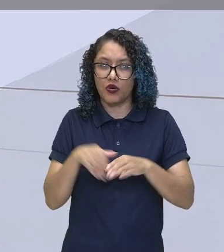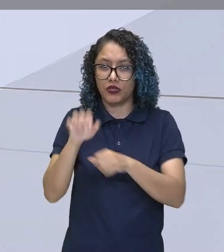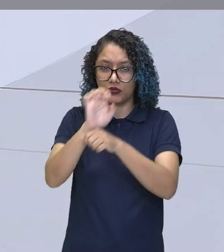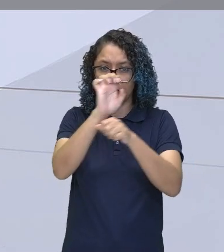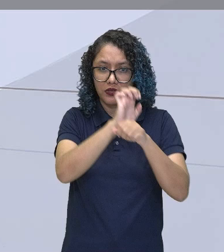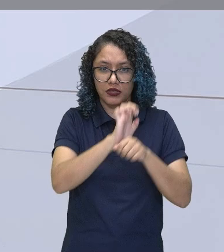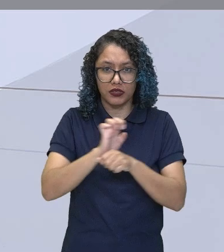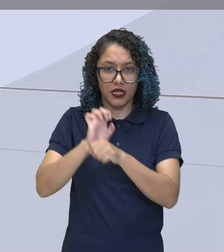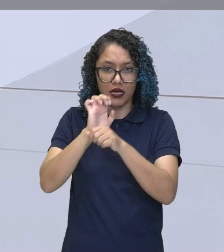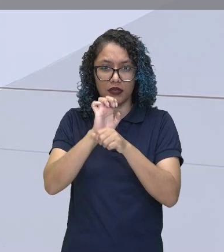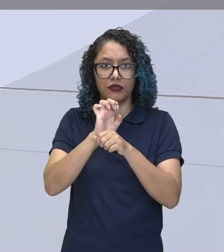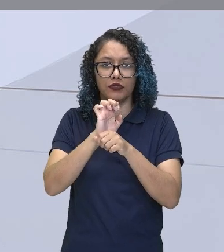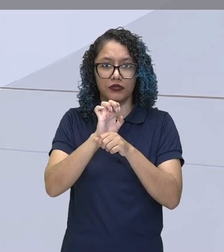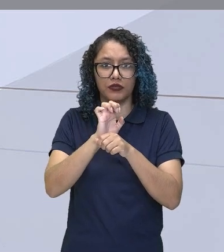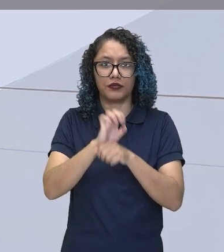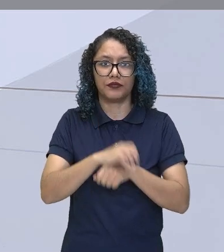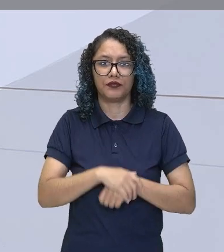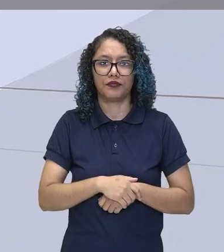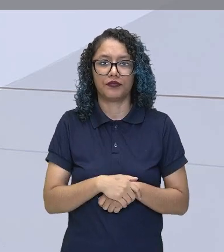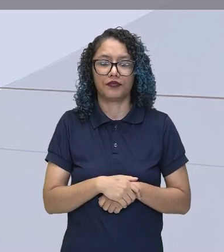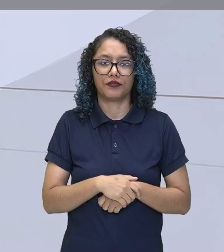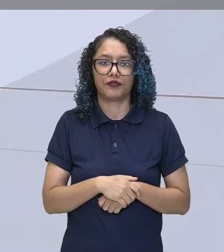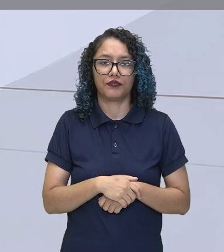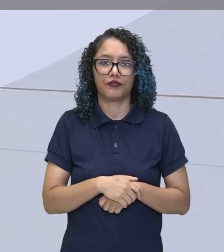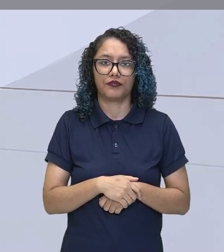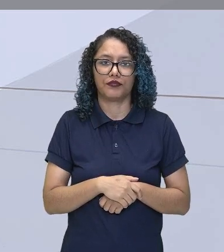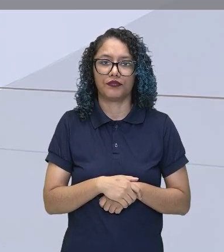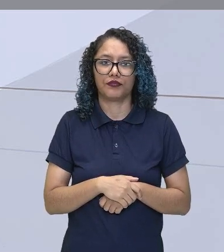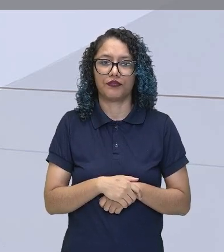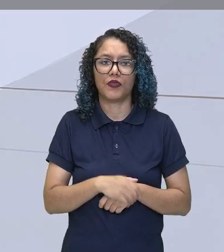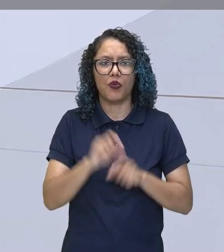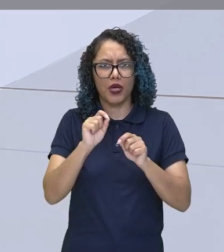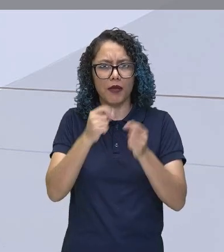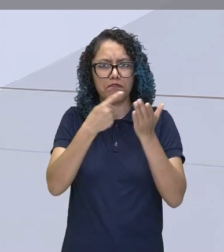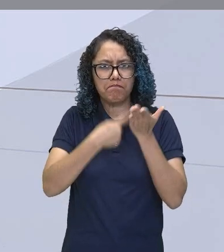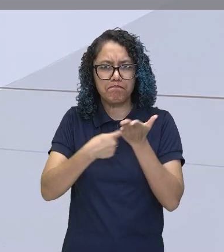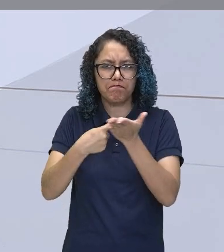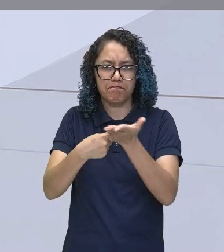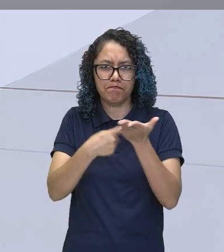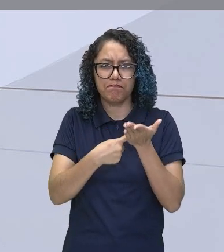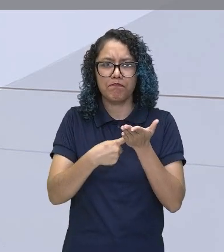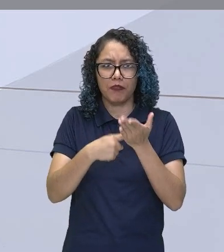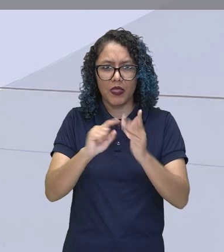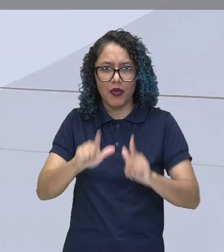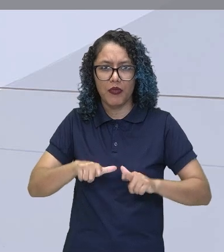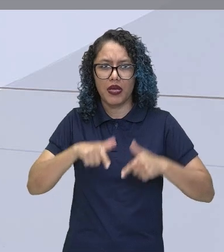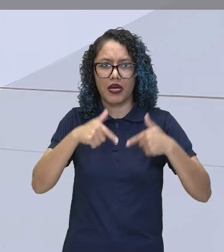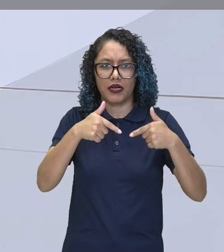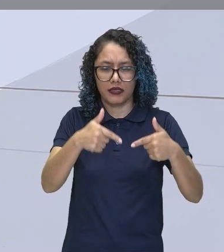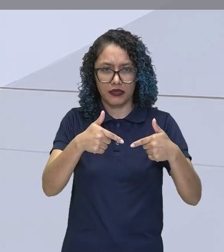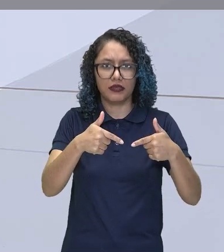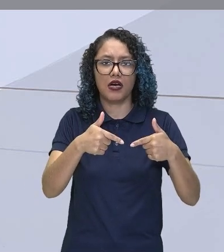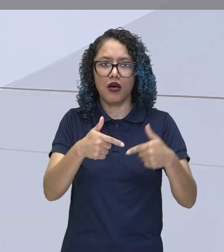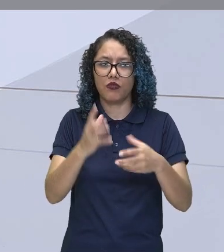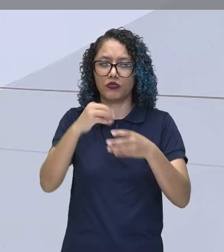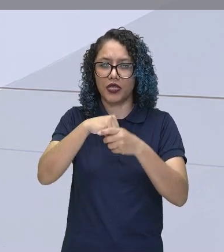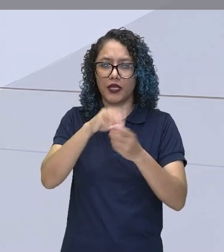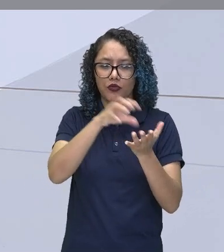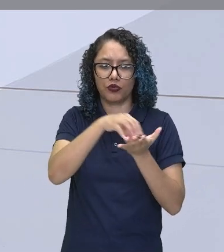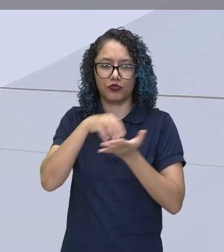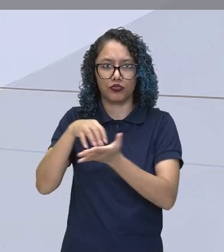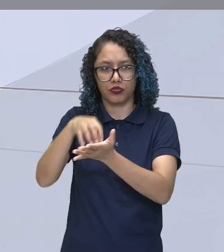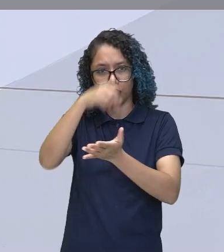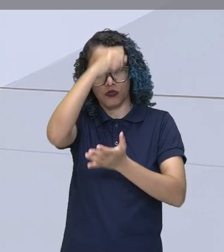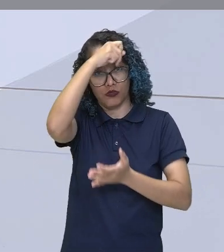oligarquias, para as suas concessões e para a execução das senhorias municipais. Então, ali eles